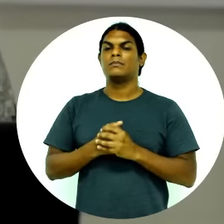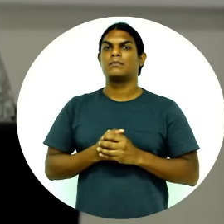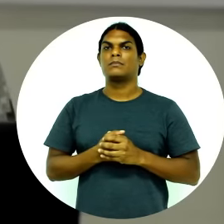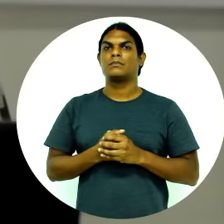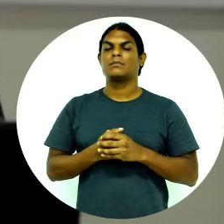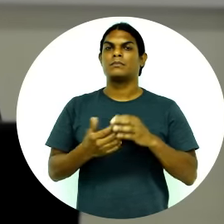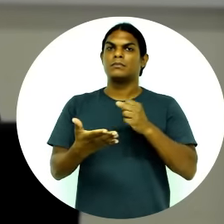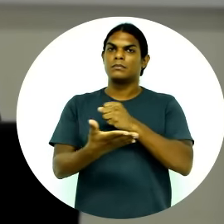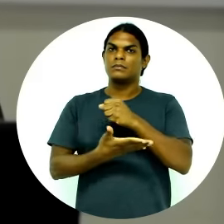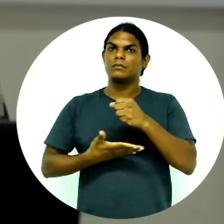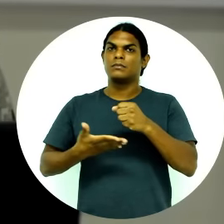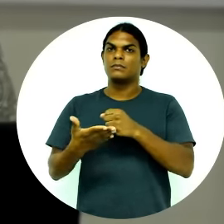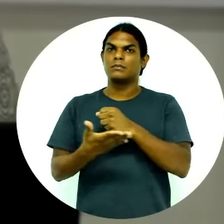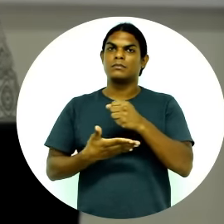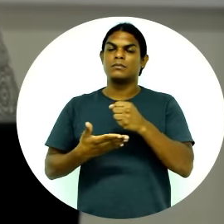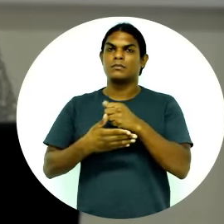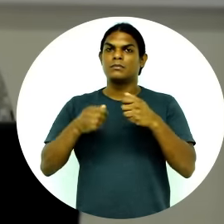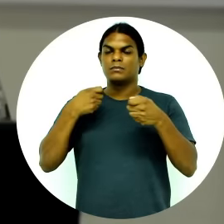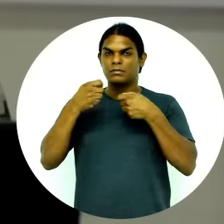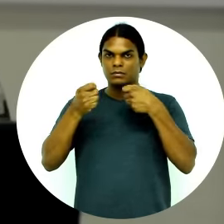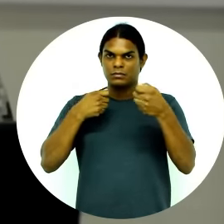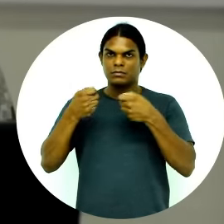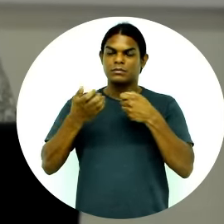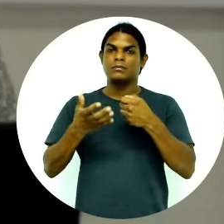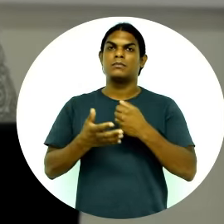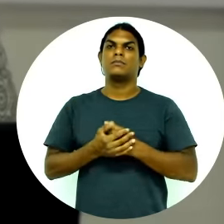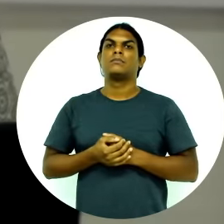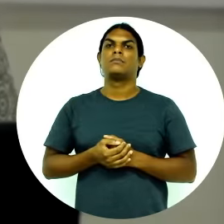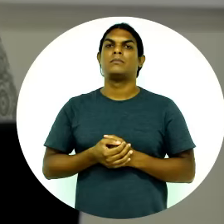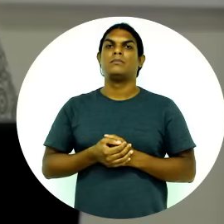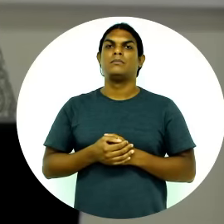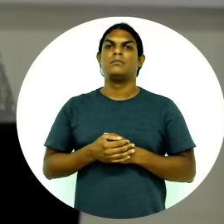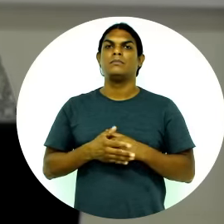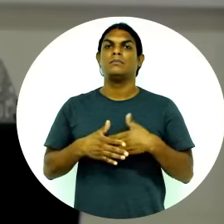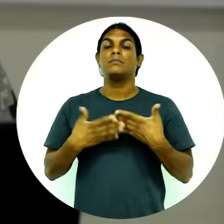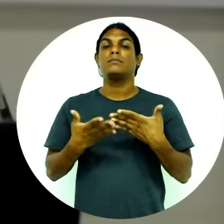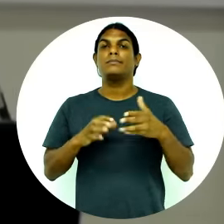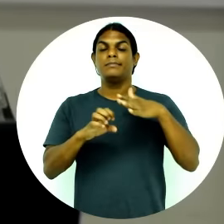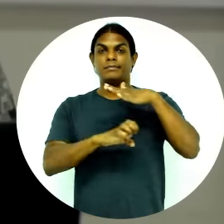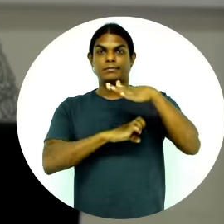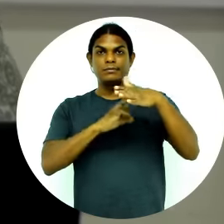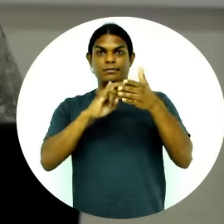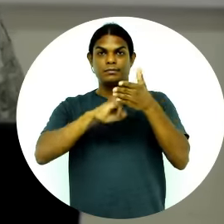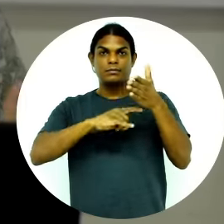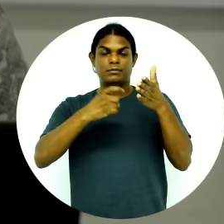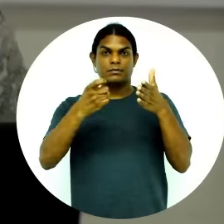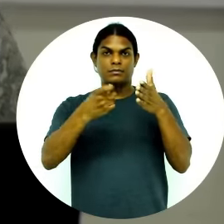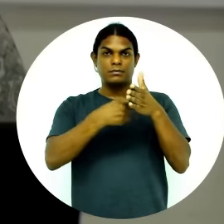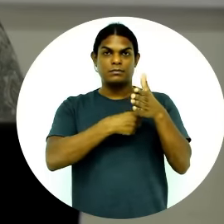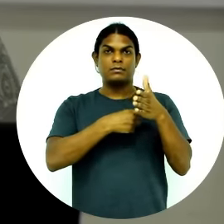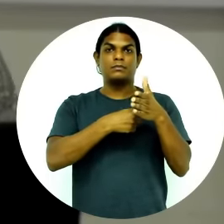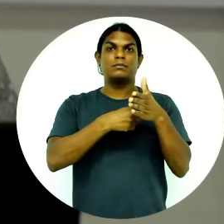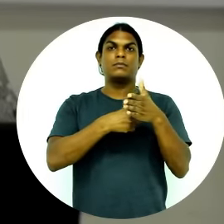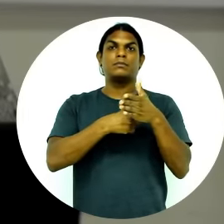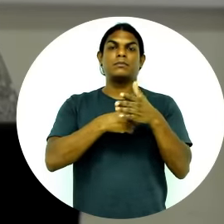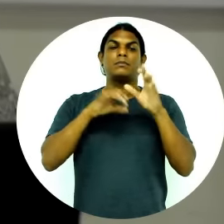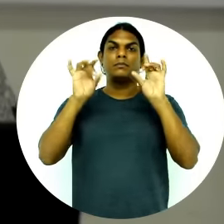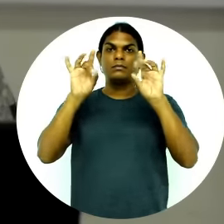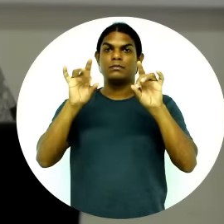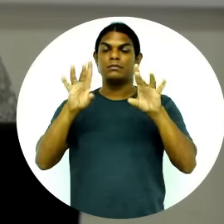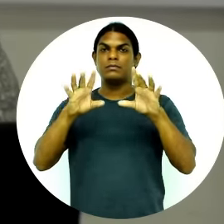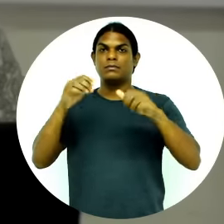Características: baseado em entrevistas de especialista em avaliação com superior imediato, ou seja, a empresa contrata